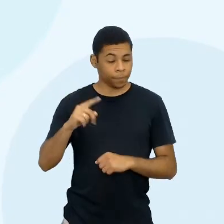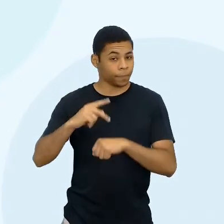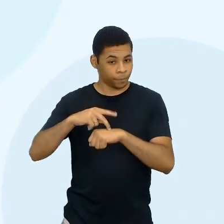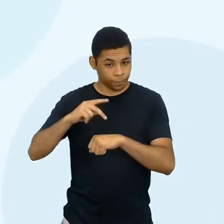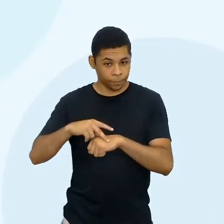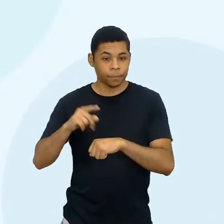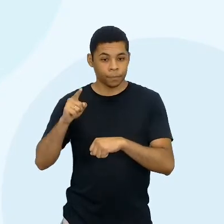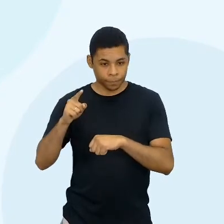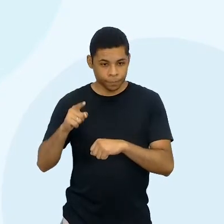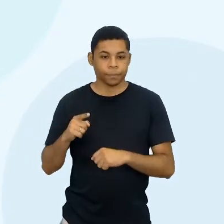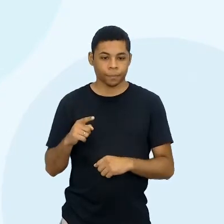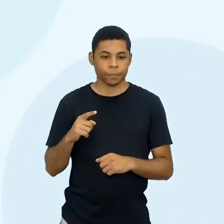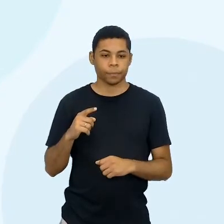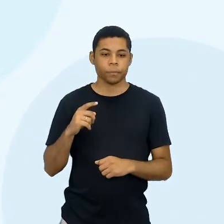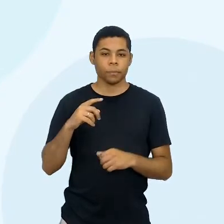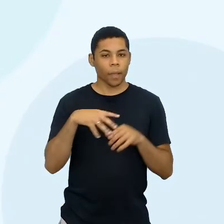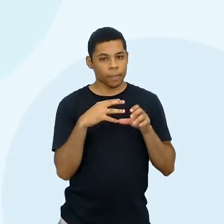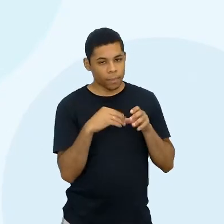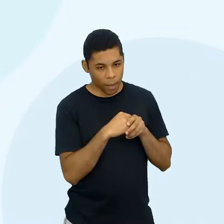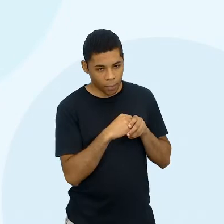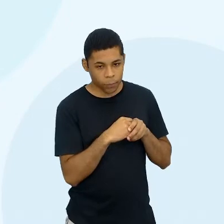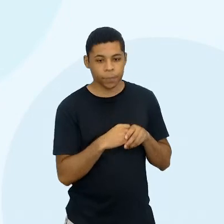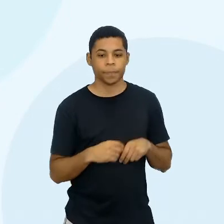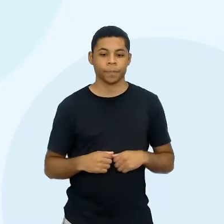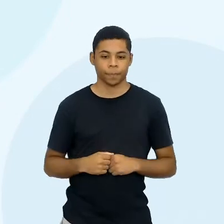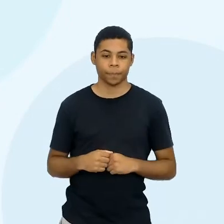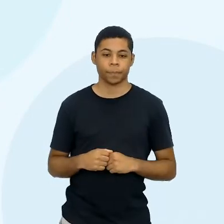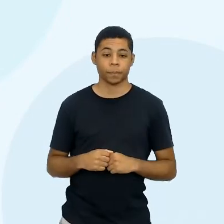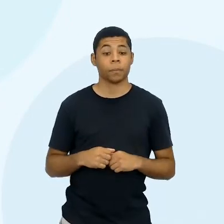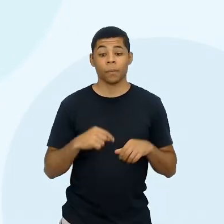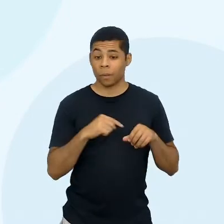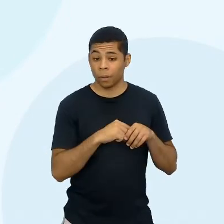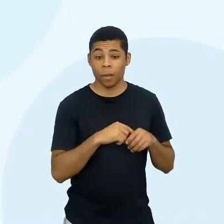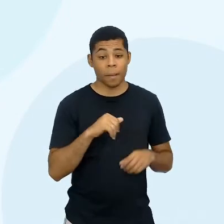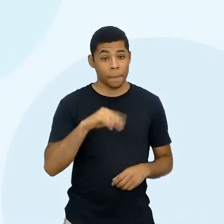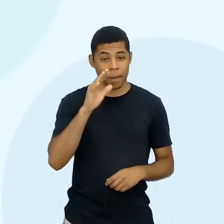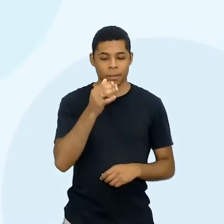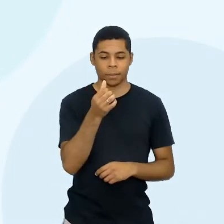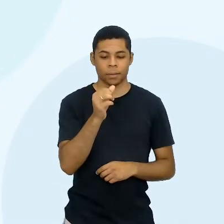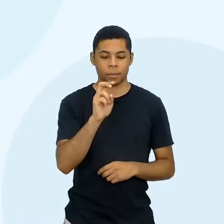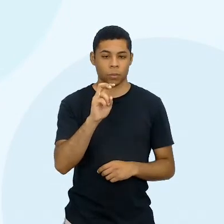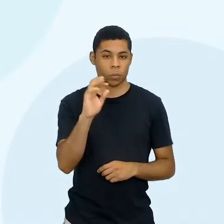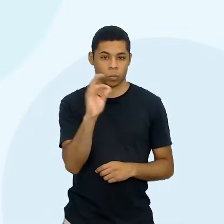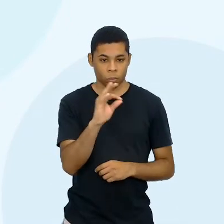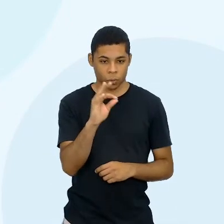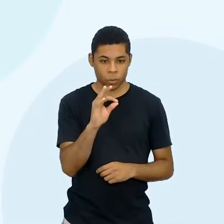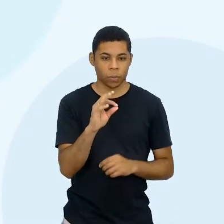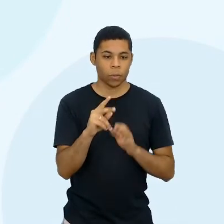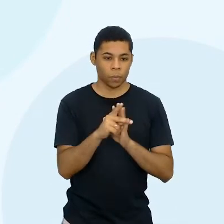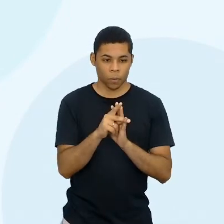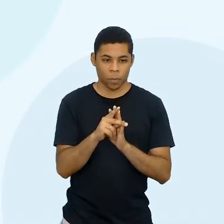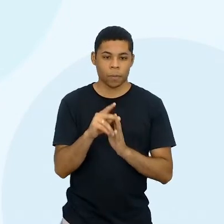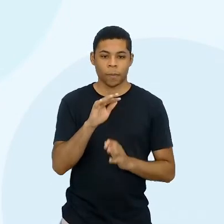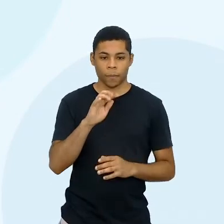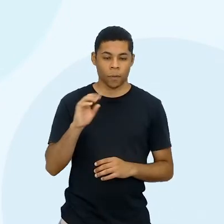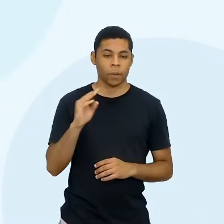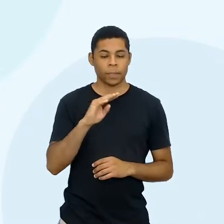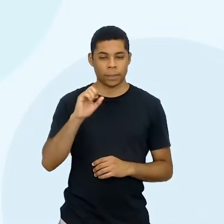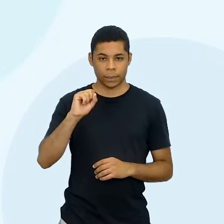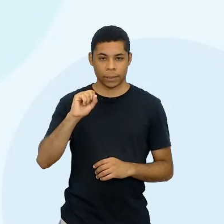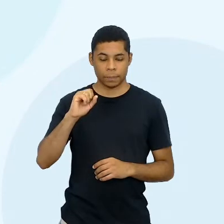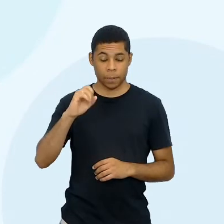né? Inclusive aí ele é rico em feldespato, tem mais de 65% de feldespato, né? Ele é